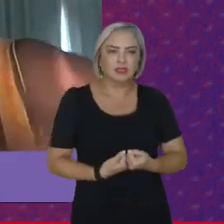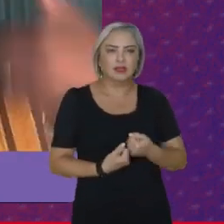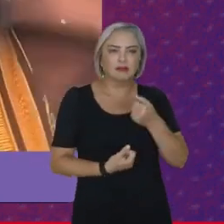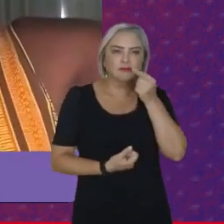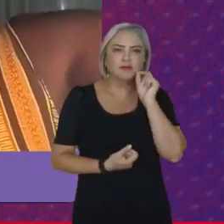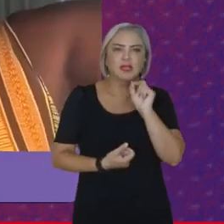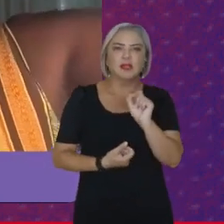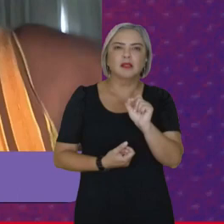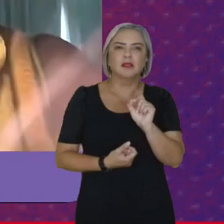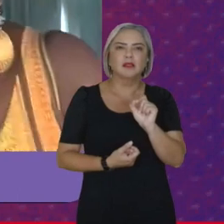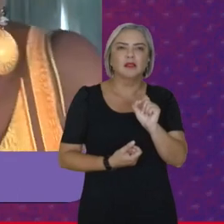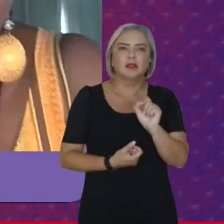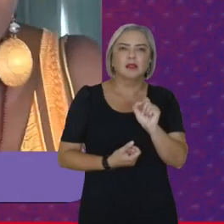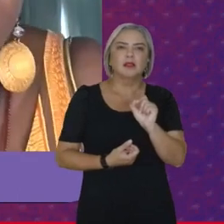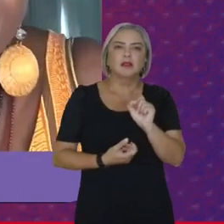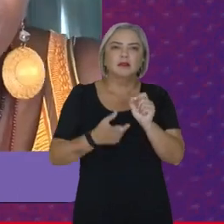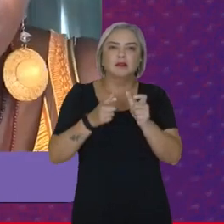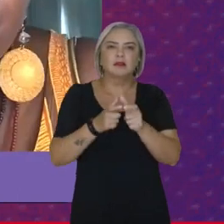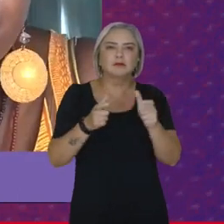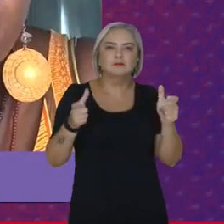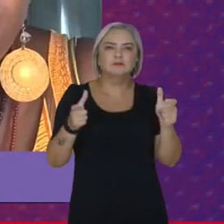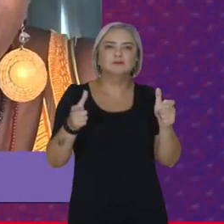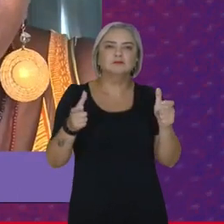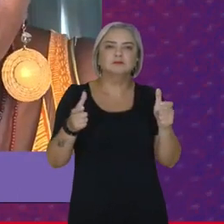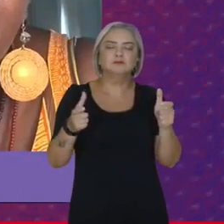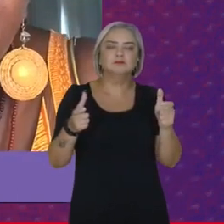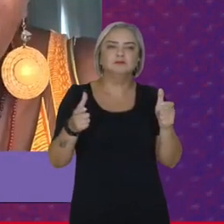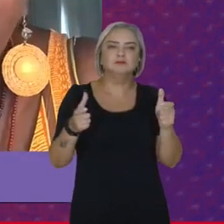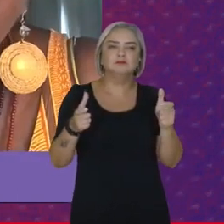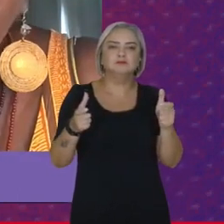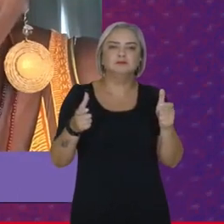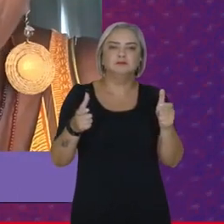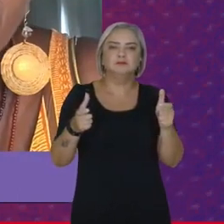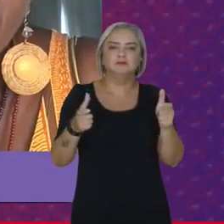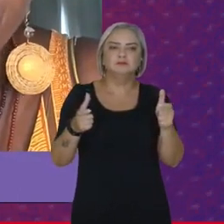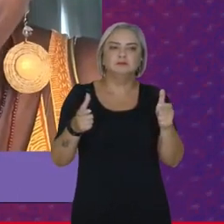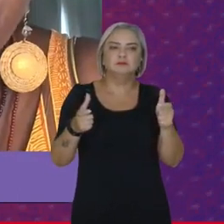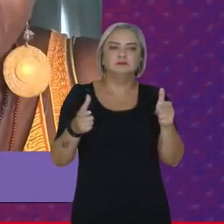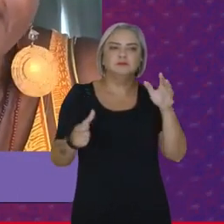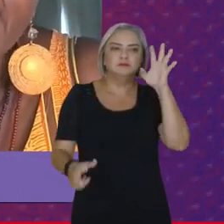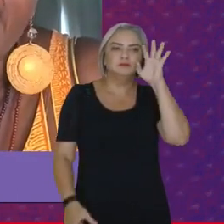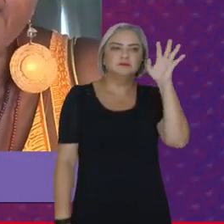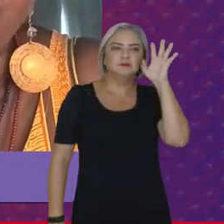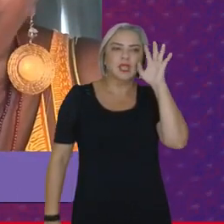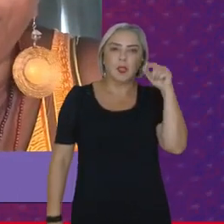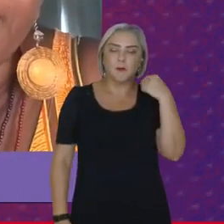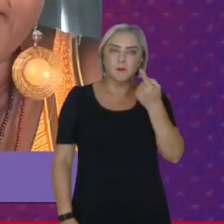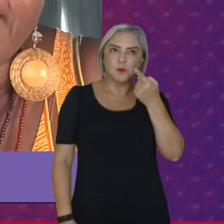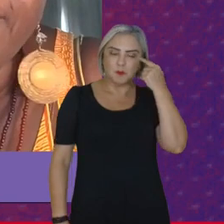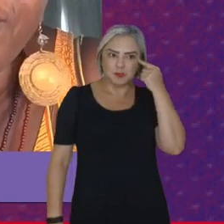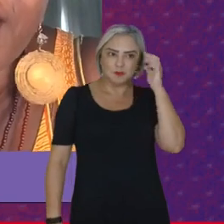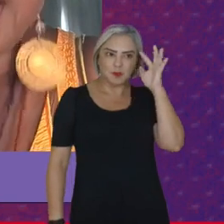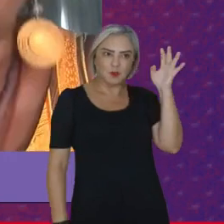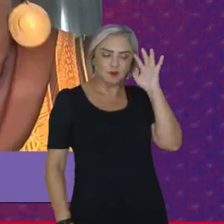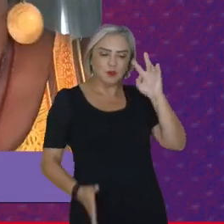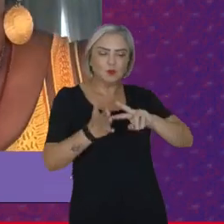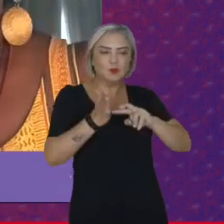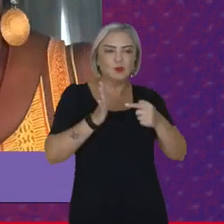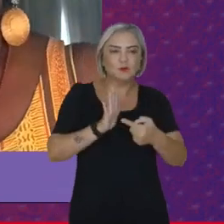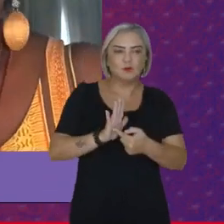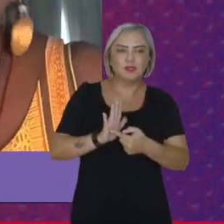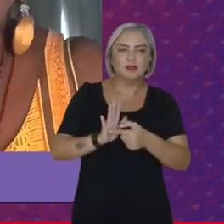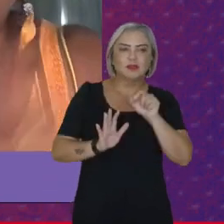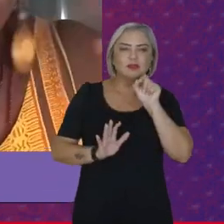para ampliar essa concepção. A utopia, porque nesse caso a utopia significa que